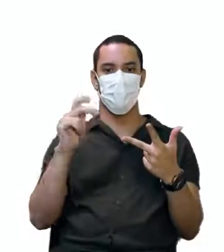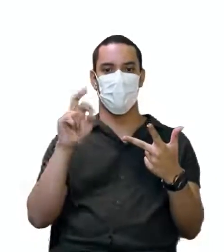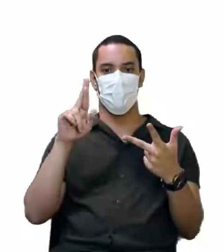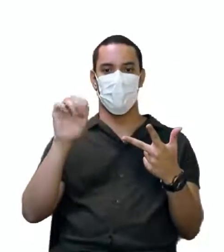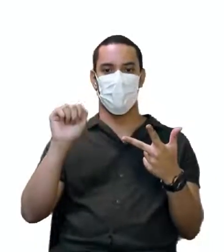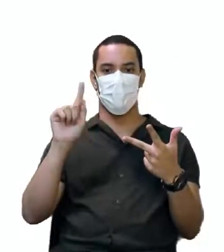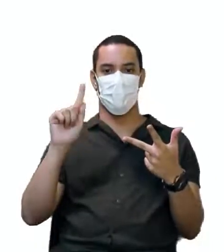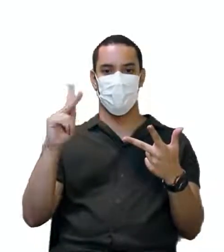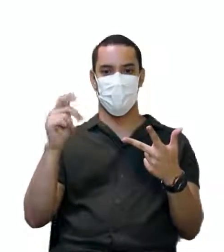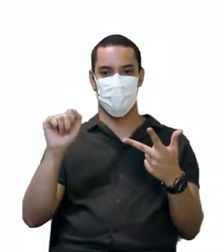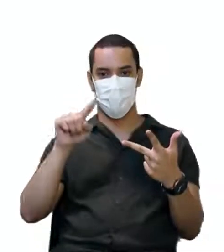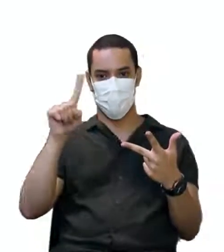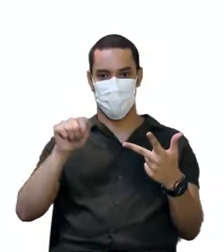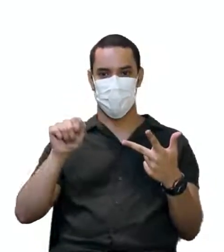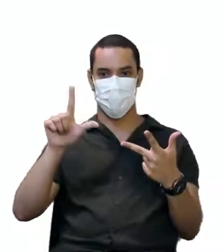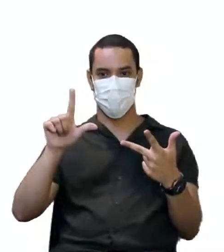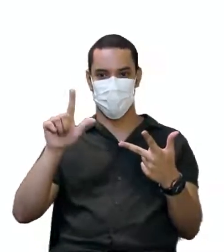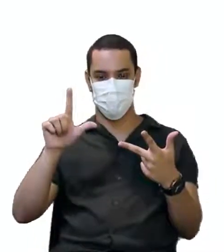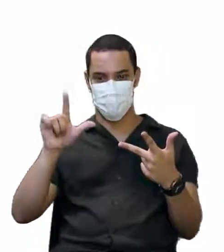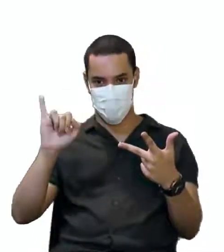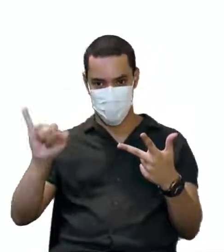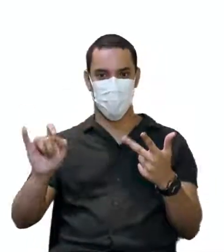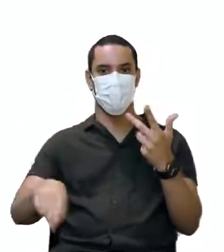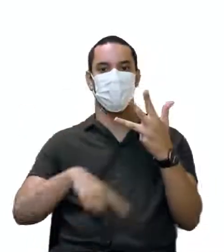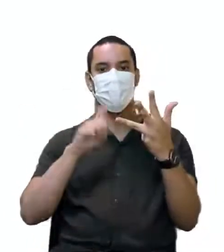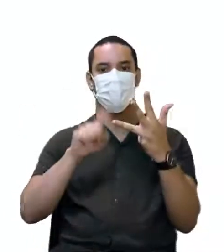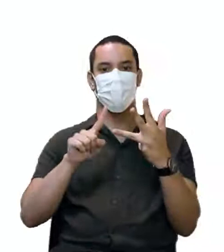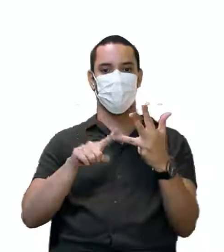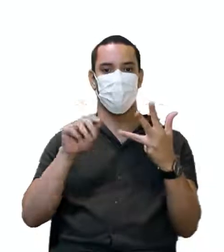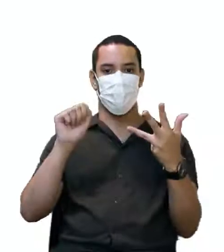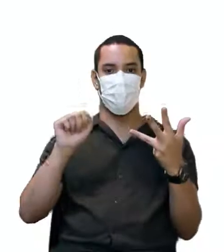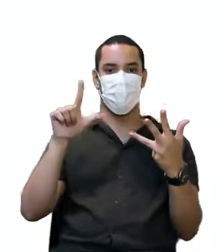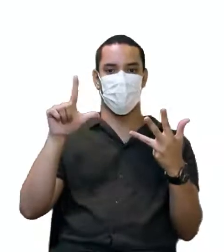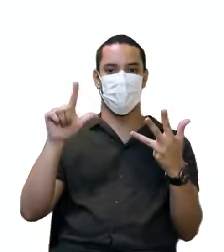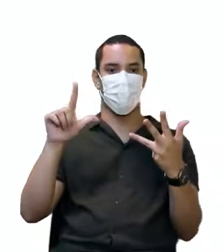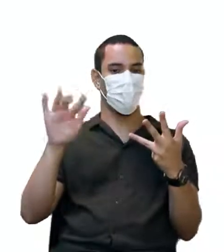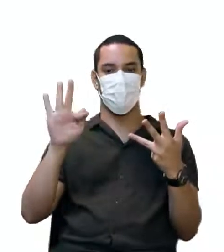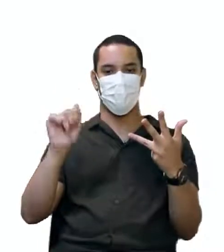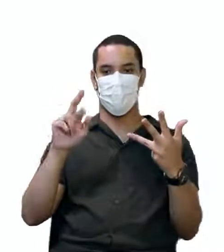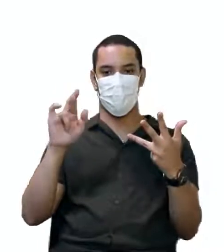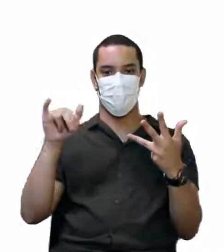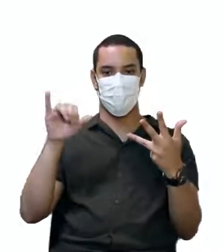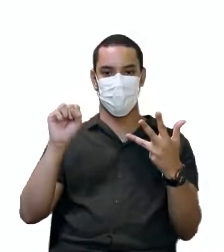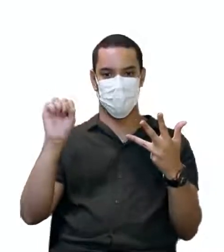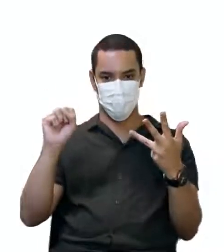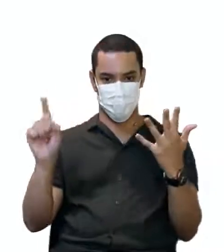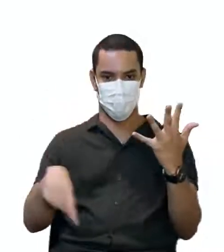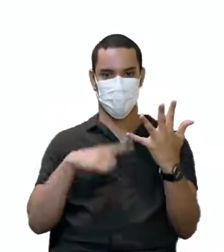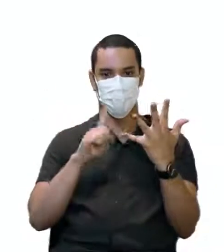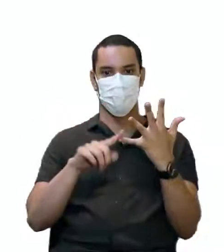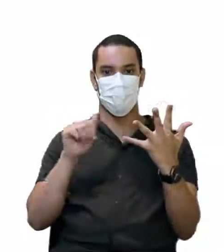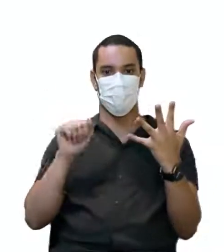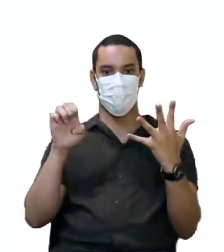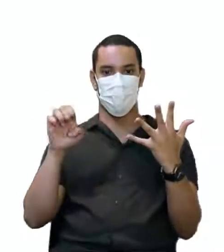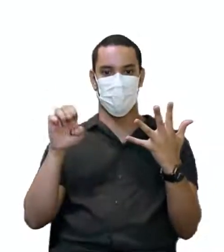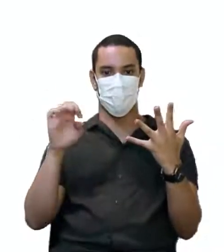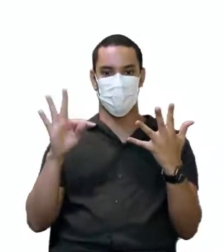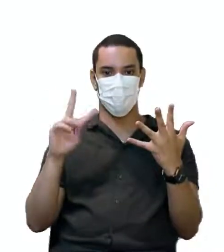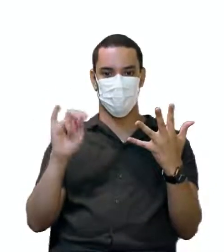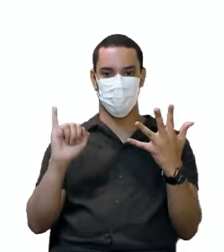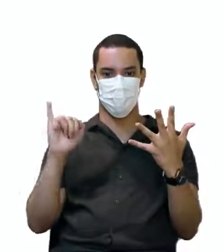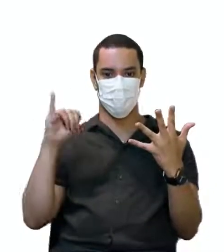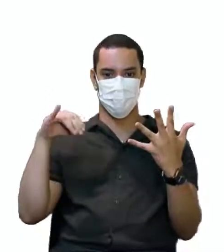barrengazale, eita, barelgazale, Australopithecus afarensis, Australopithecus